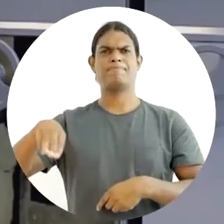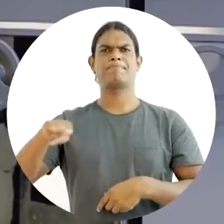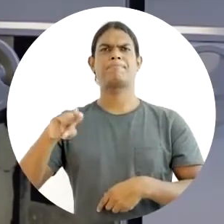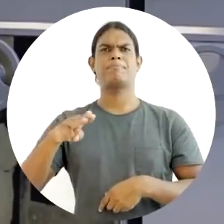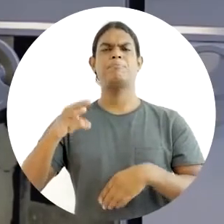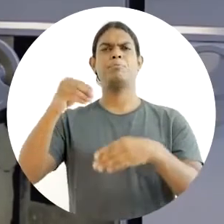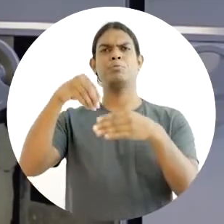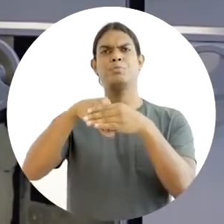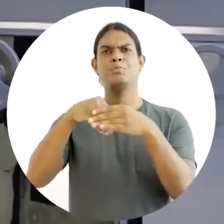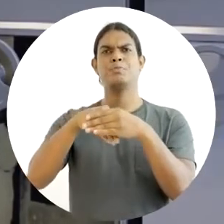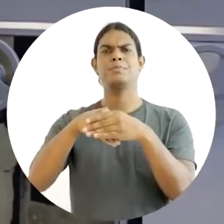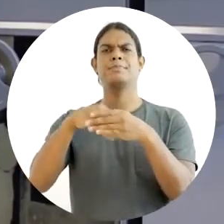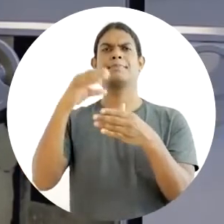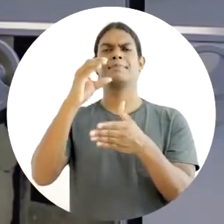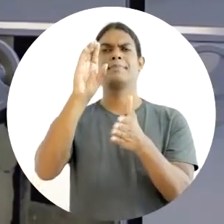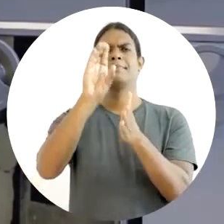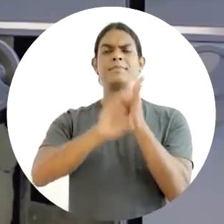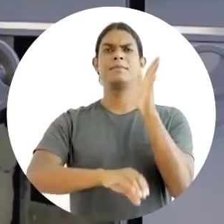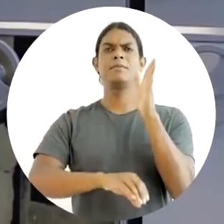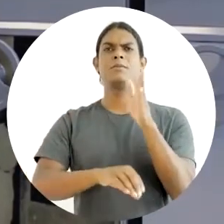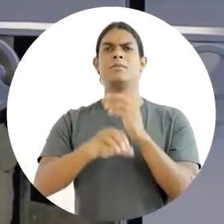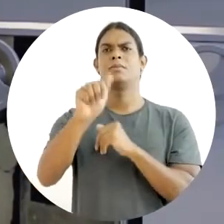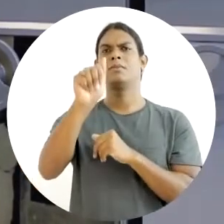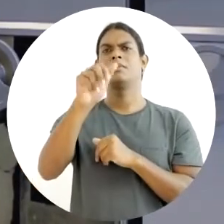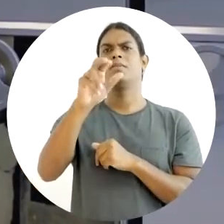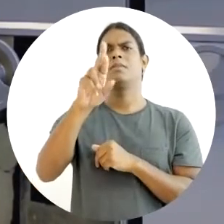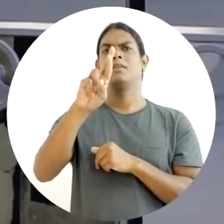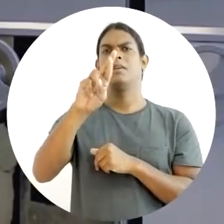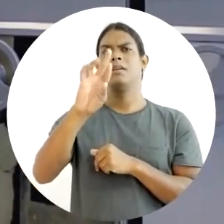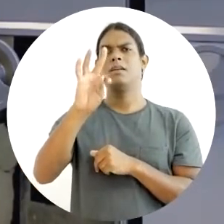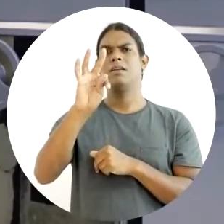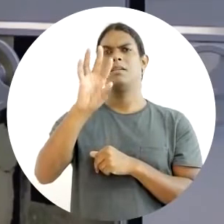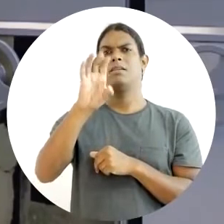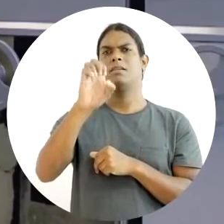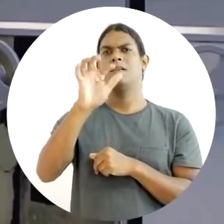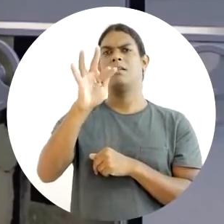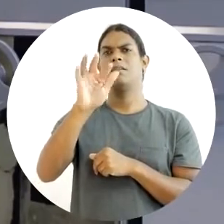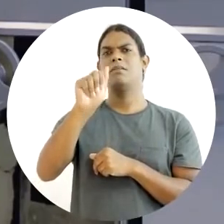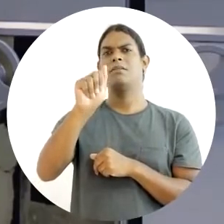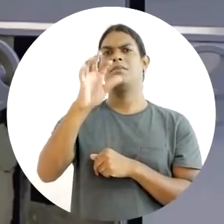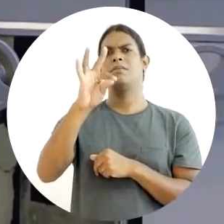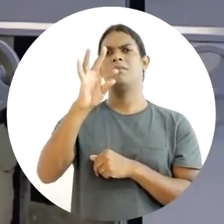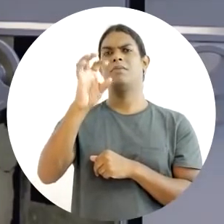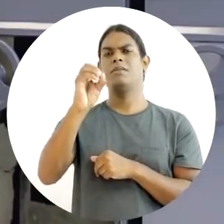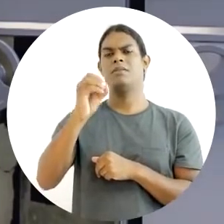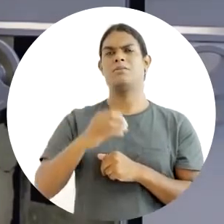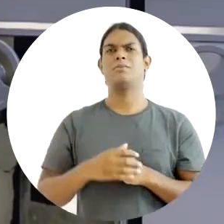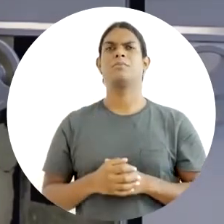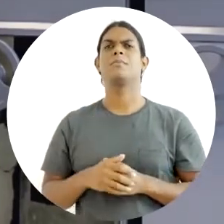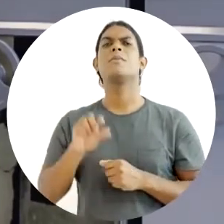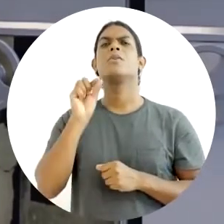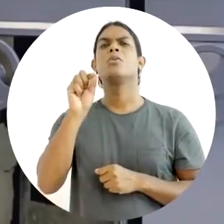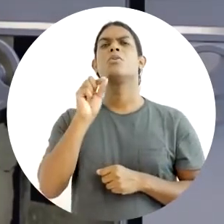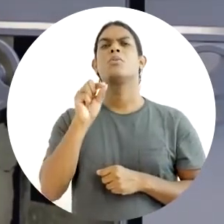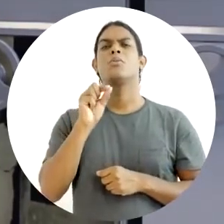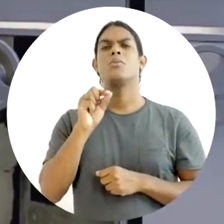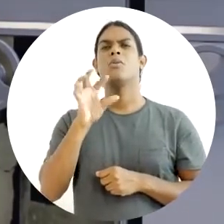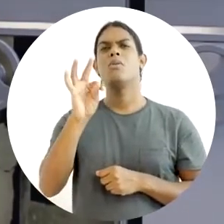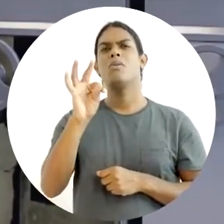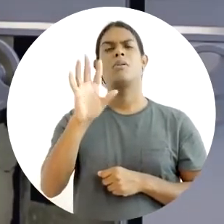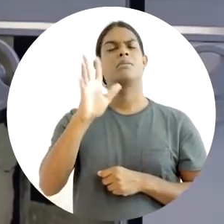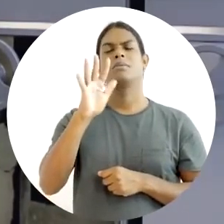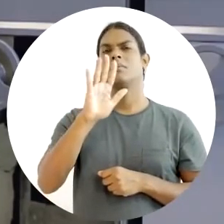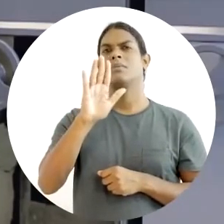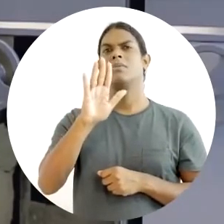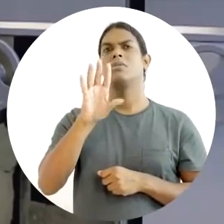no capítulo de artefatos tridimensionais e realia. Qual é a fonte de informação mais importante para se